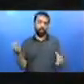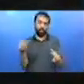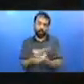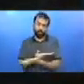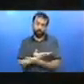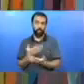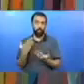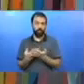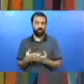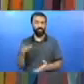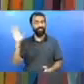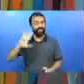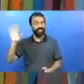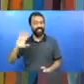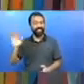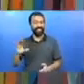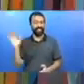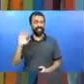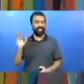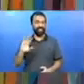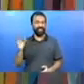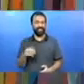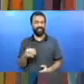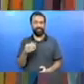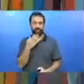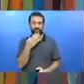termina. Eu me despeço por aqui e nos vemos em breve. Fiquem com Deus e até outro dia. Tchau, tchau!